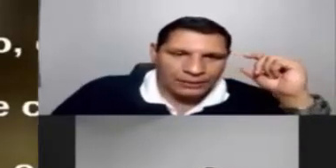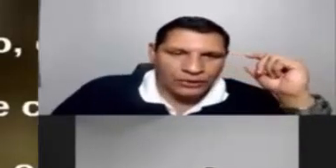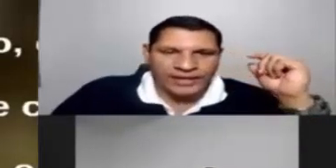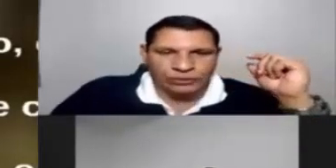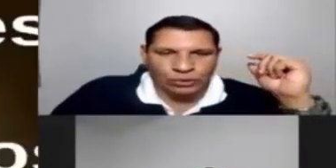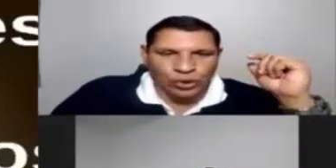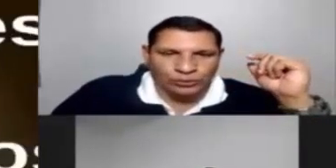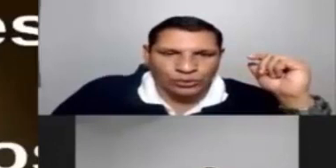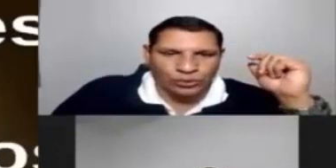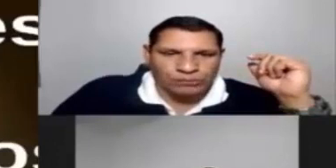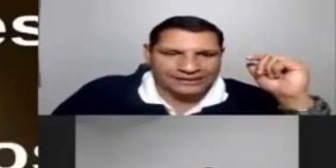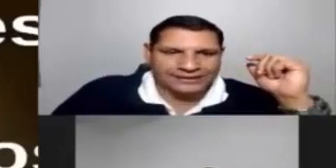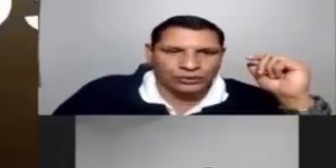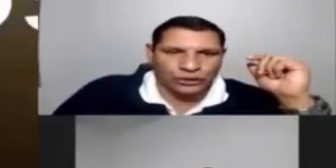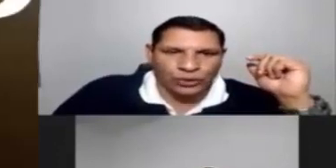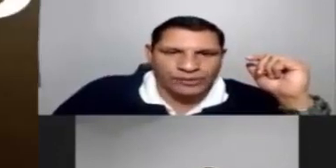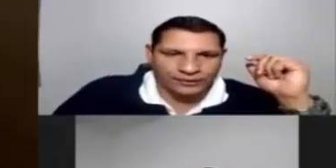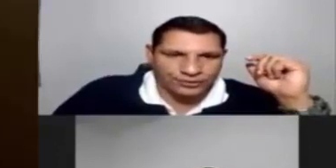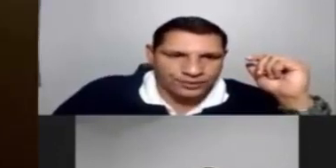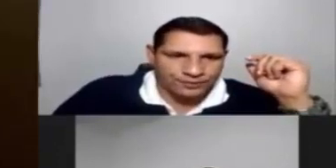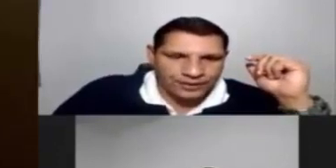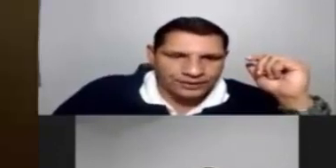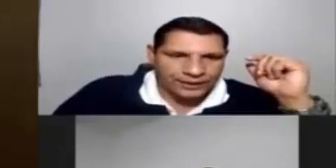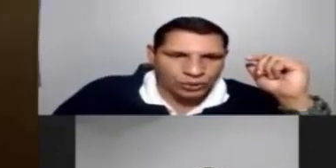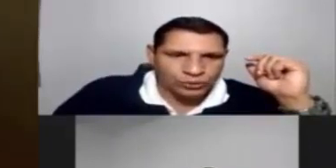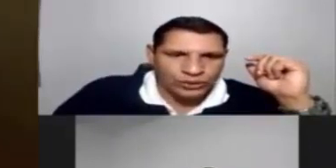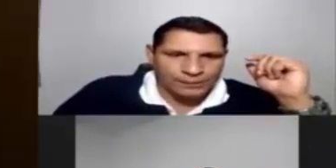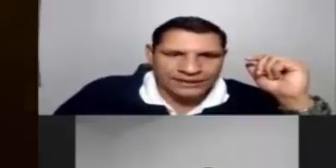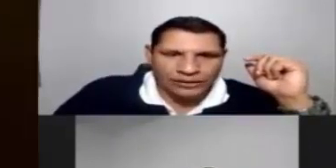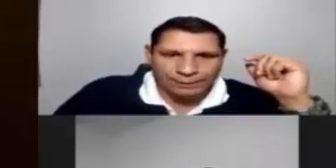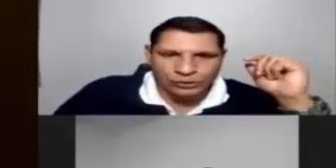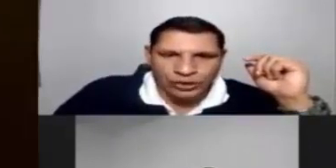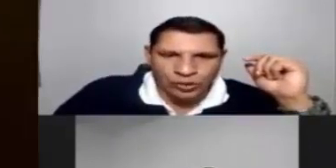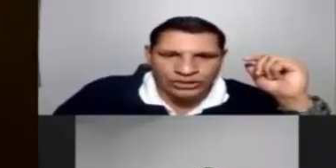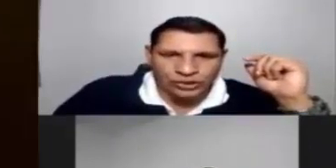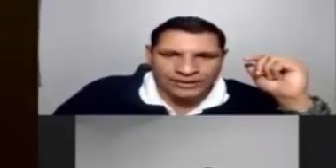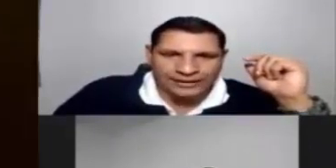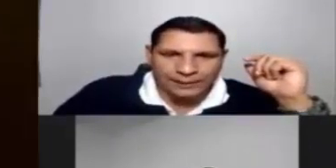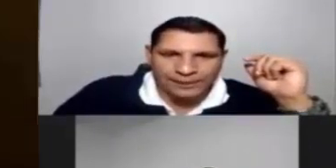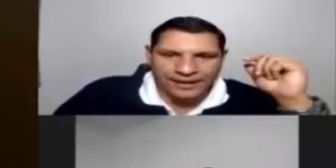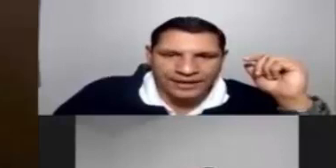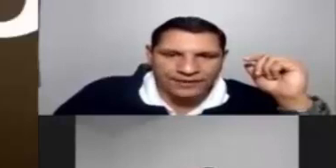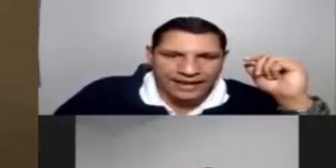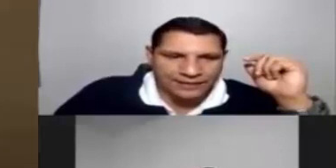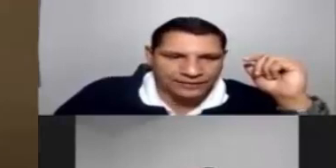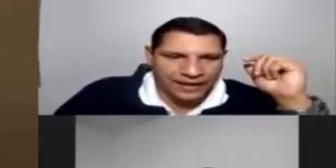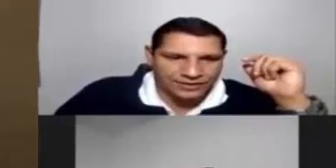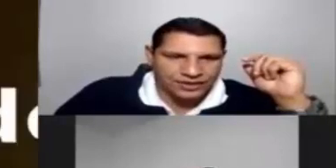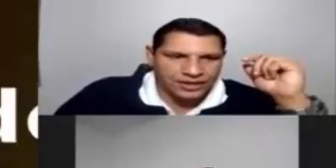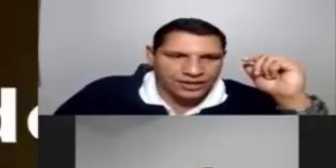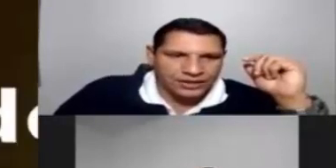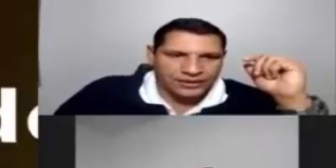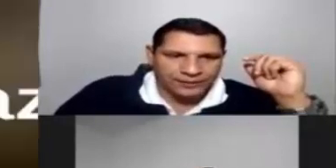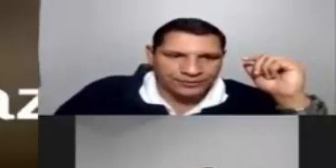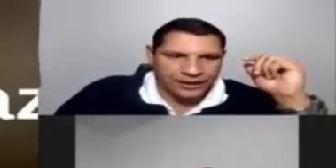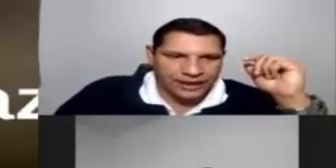Lembra que eu falei aqui do baçano, os tormentos? A tortura mental que a pessoa é condicionada para revelar a verdade.